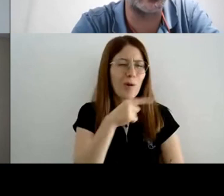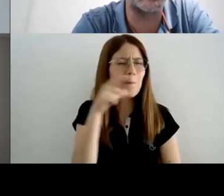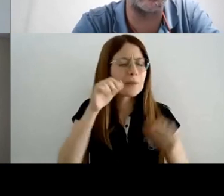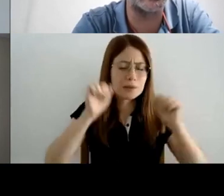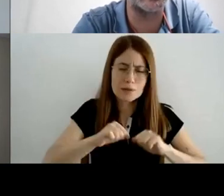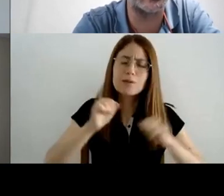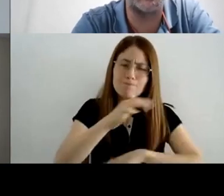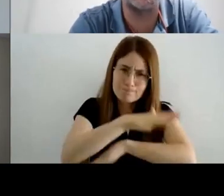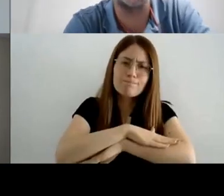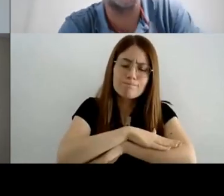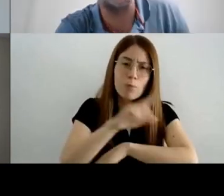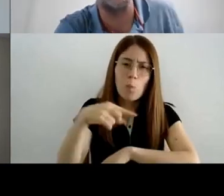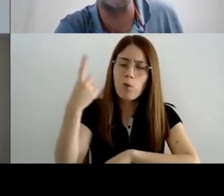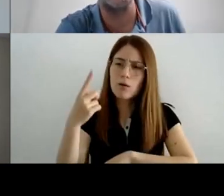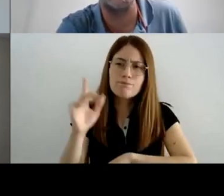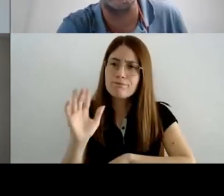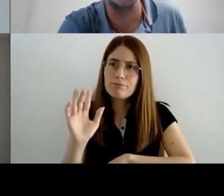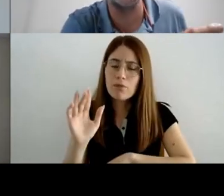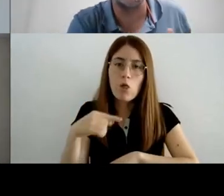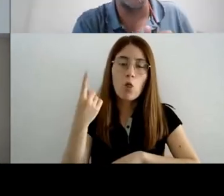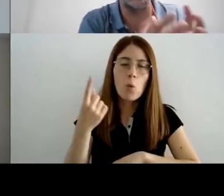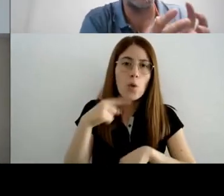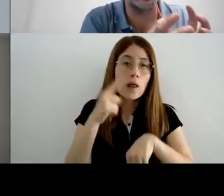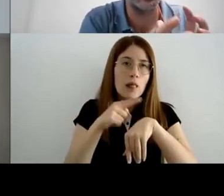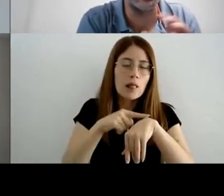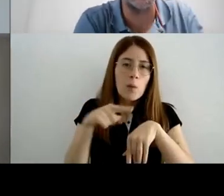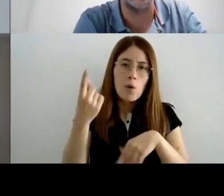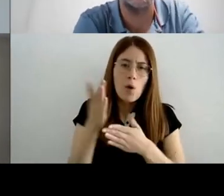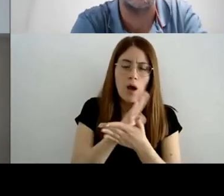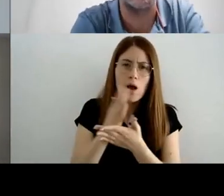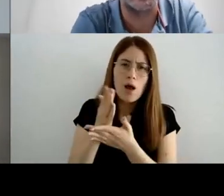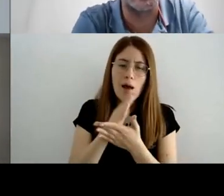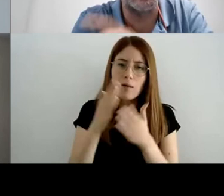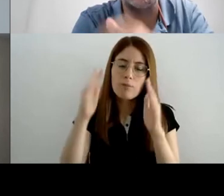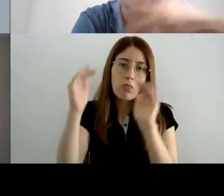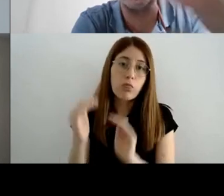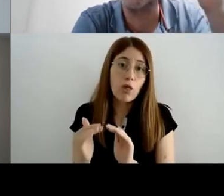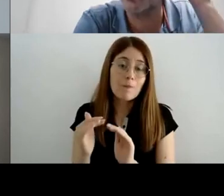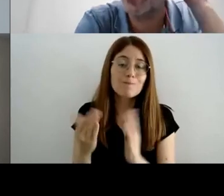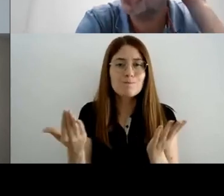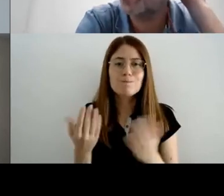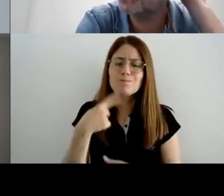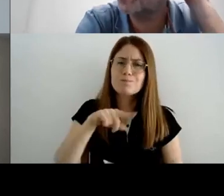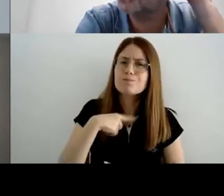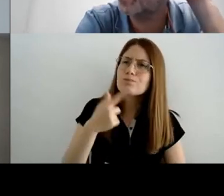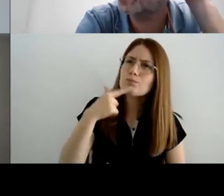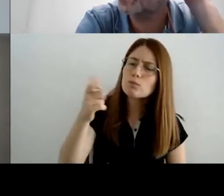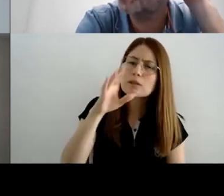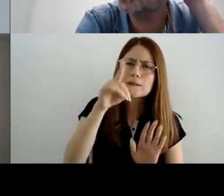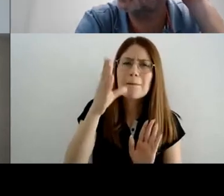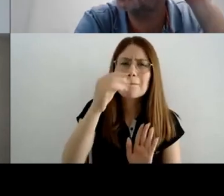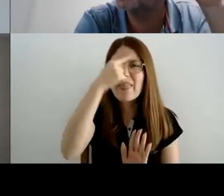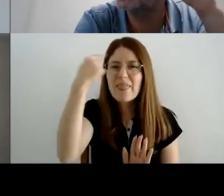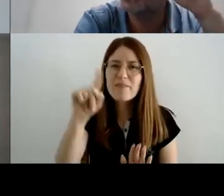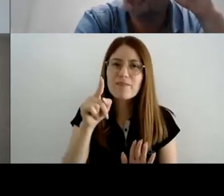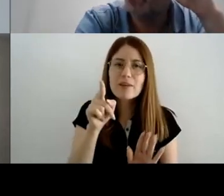já não estamos muitas vezes, e depois a partir de alguma altura fica uma reduzida percentagem. Por isso, quando nós perguntamos se é mais difícil chegar às equipas